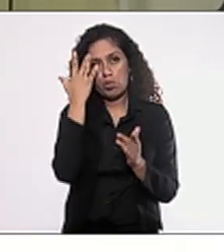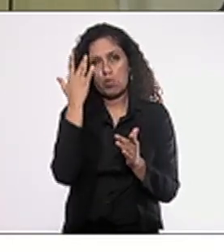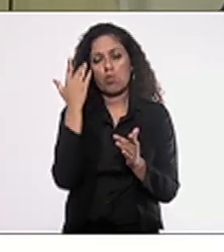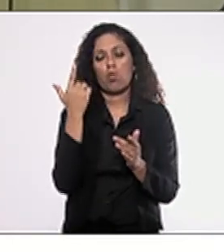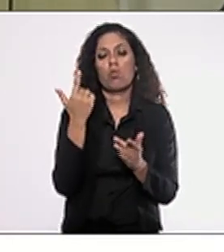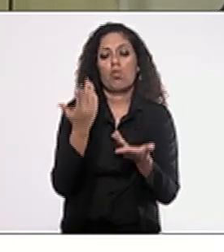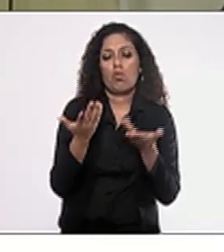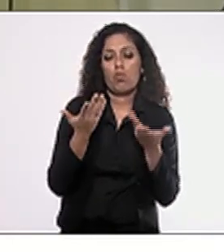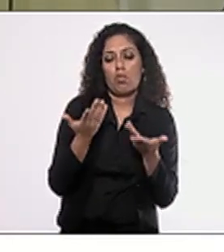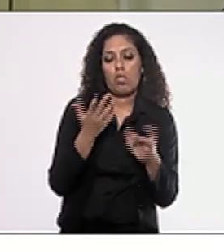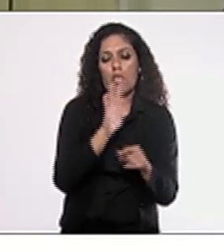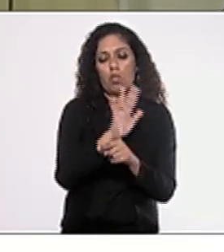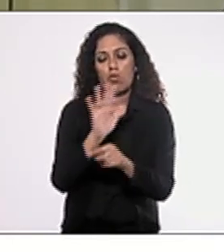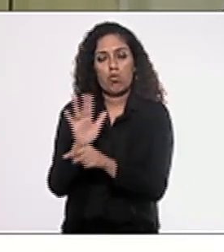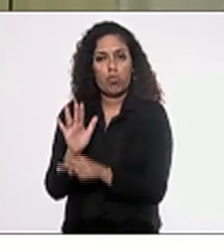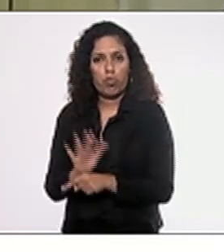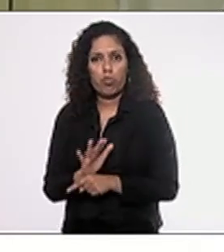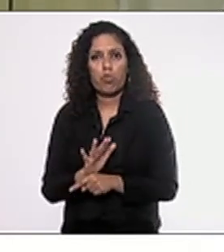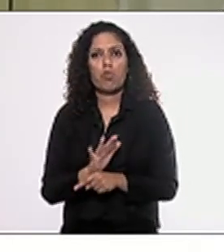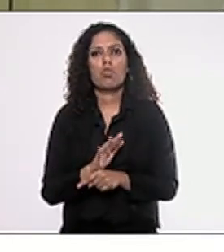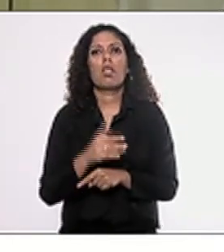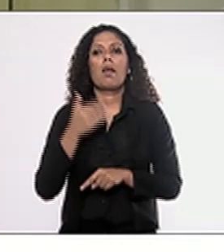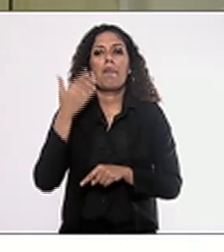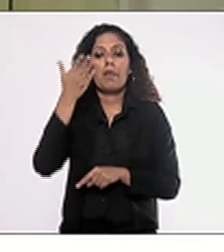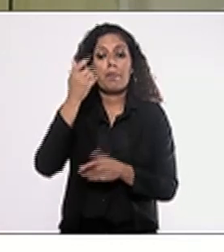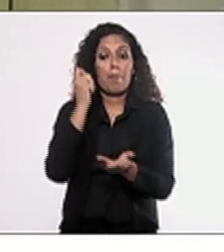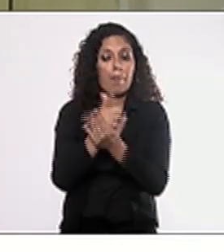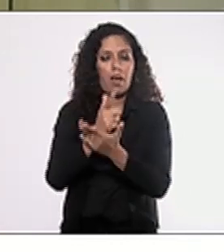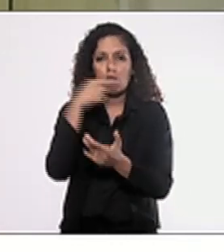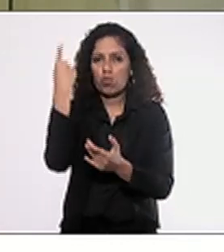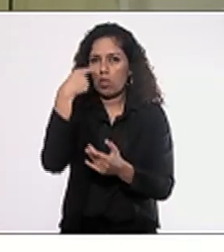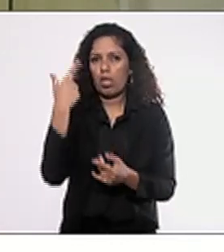que pretendem demandar na Justiça.